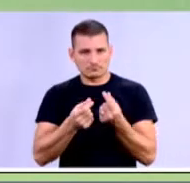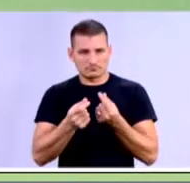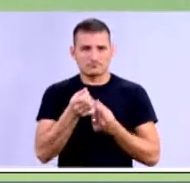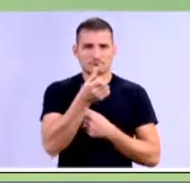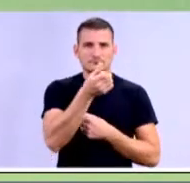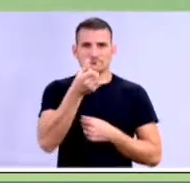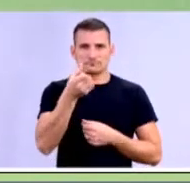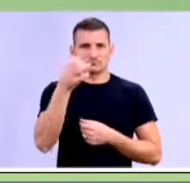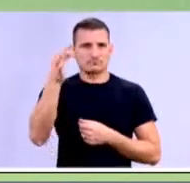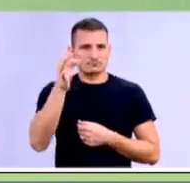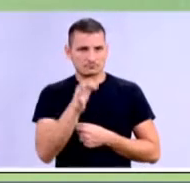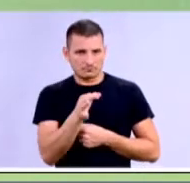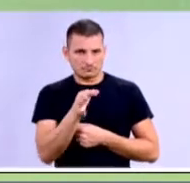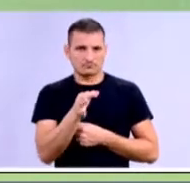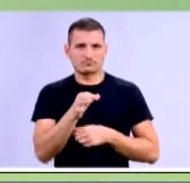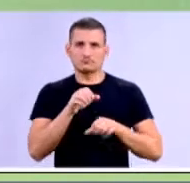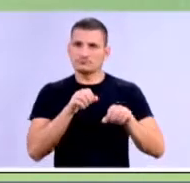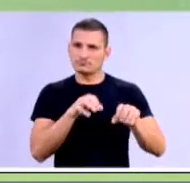66% educação,